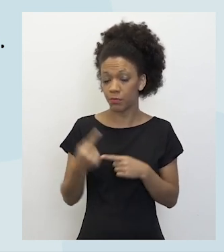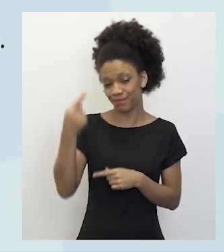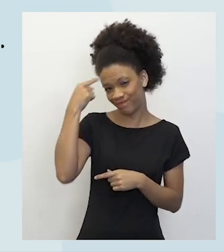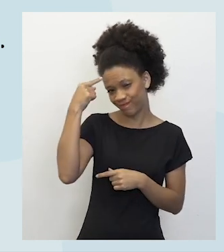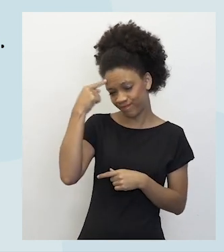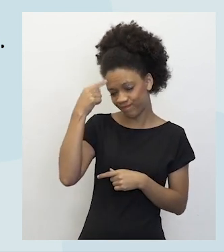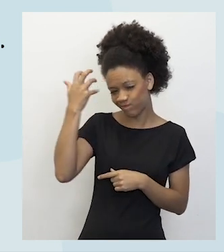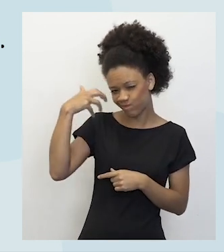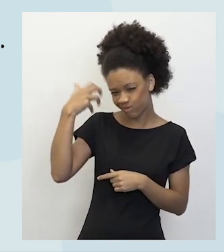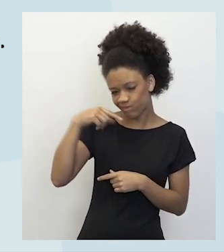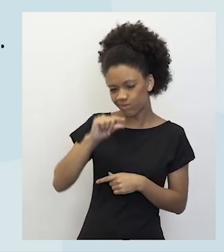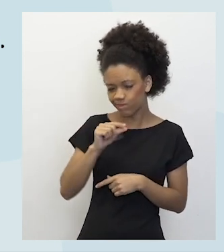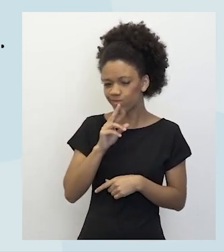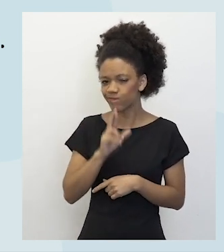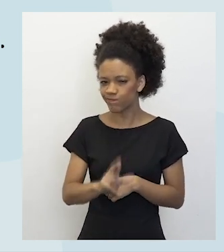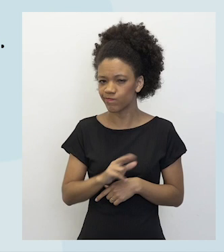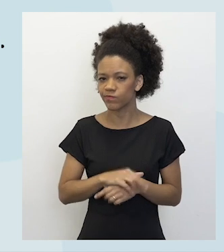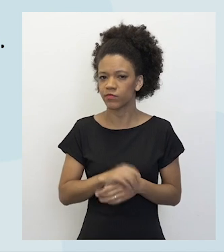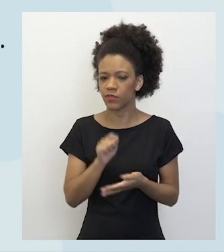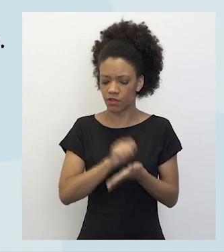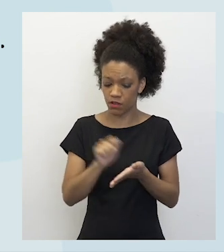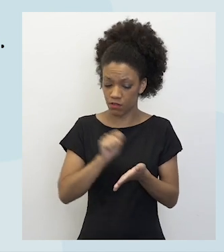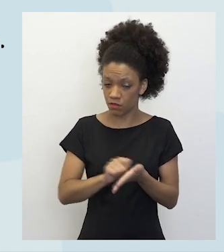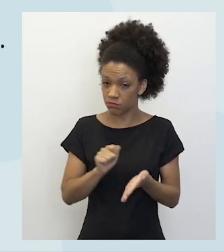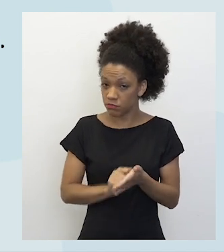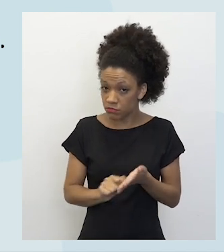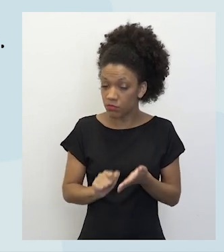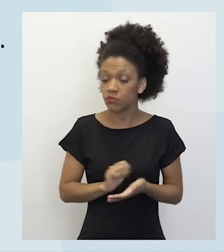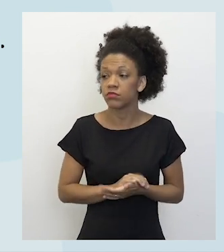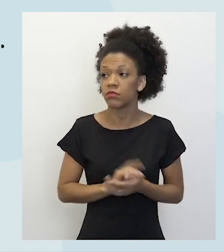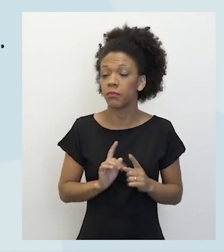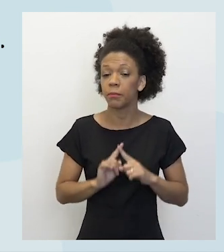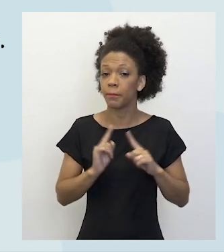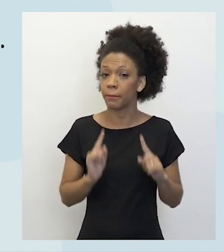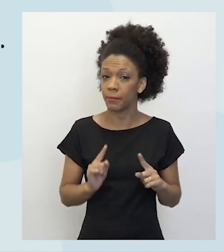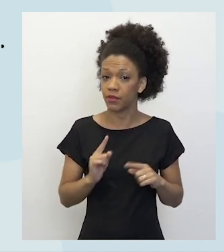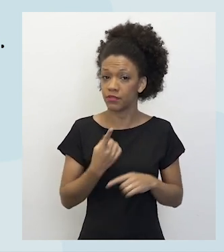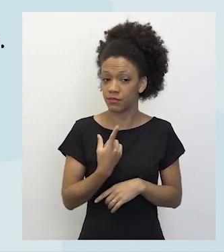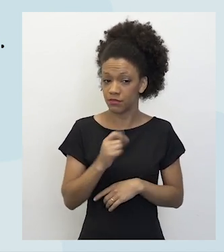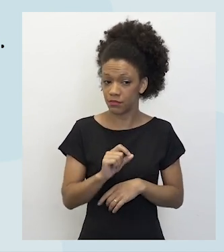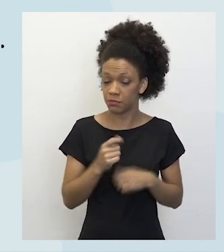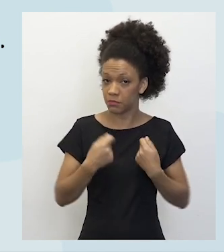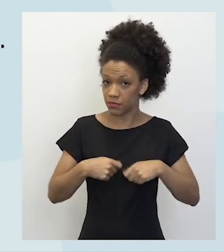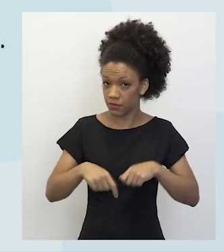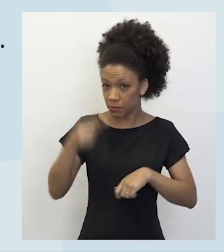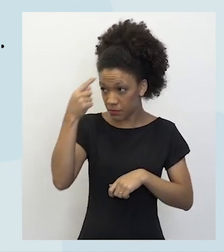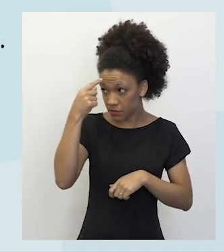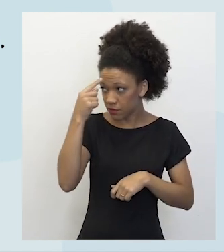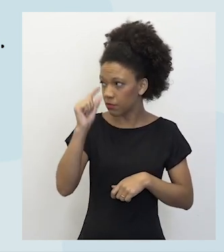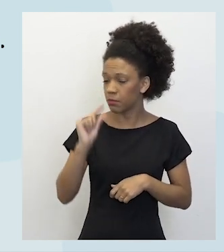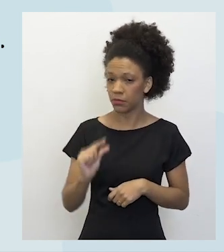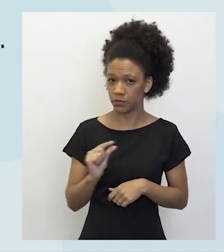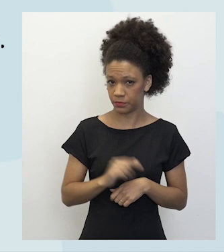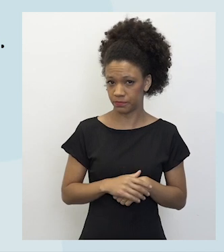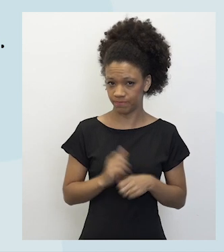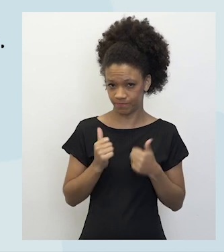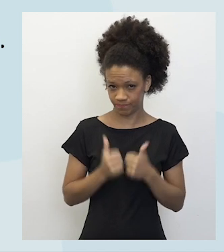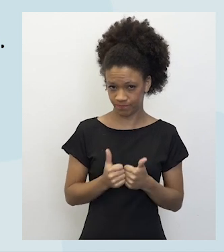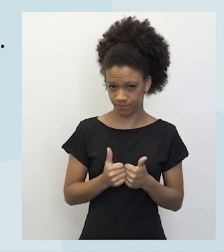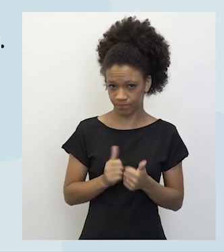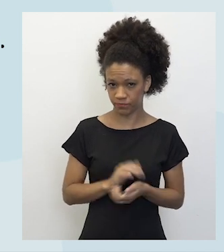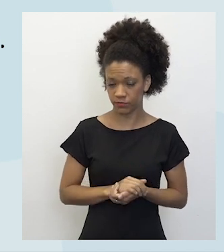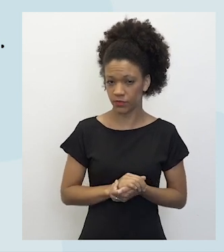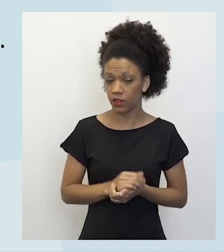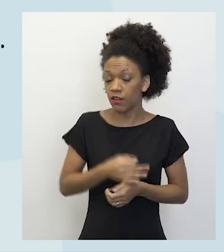um pouquinho para responder. Isso, a nona tá está muito clara, Uhum. mas a 10ª tem que pensar um pouquinho, tá bom? É